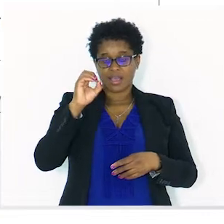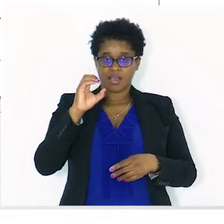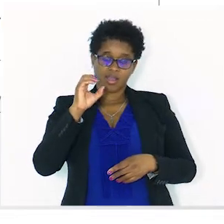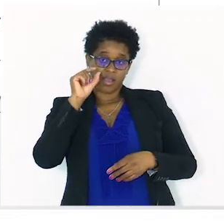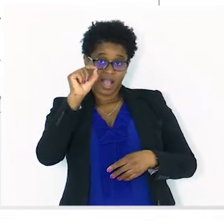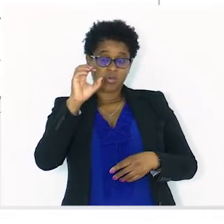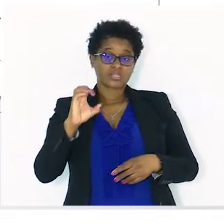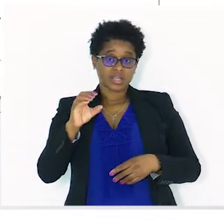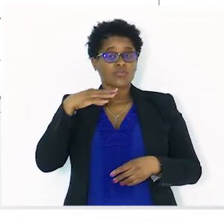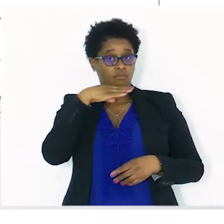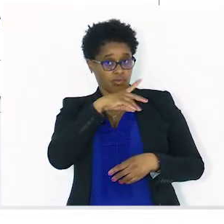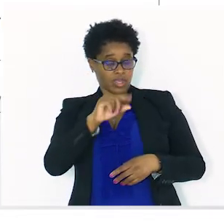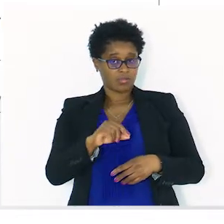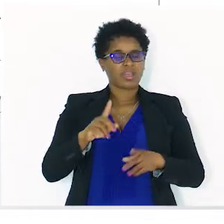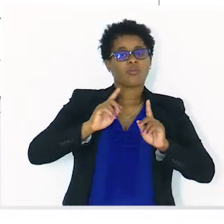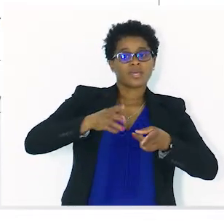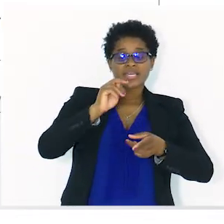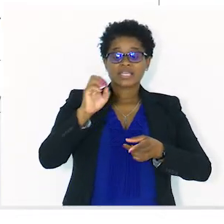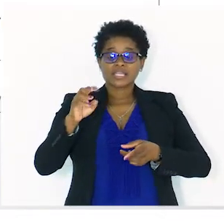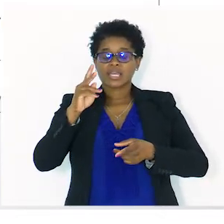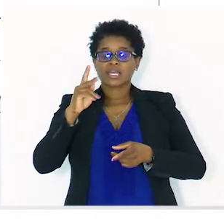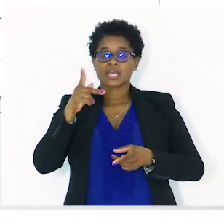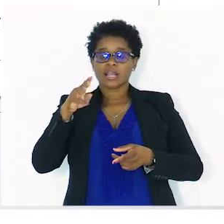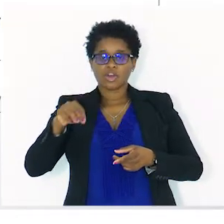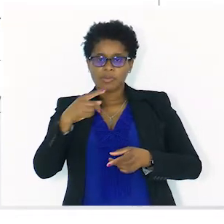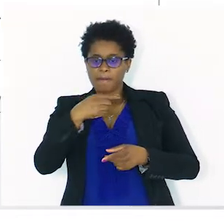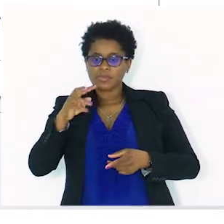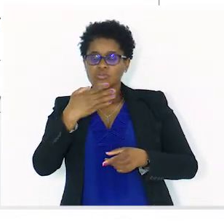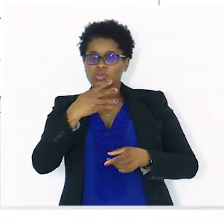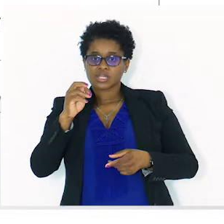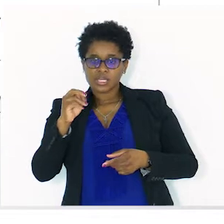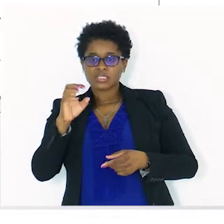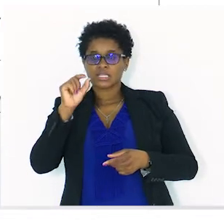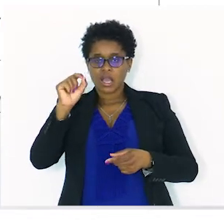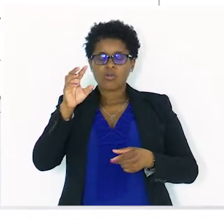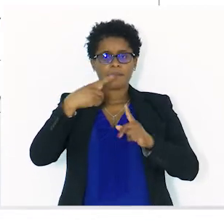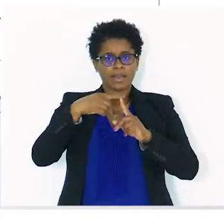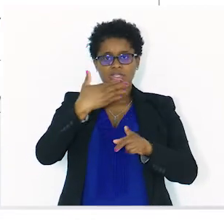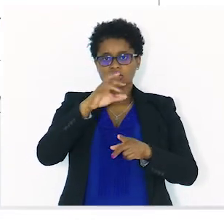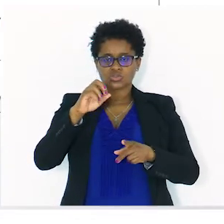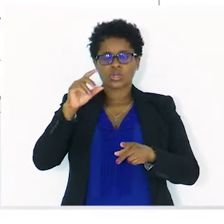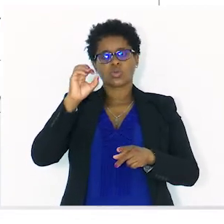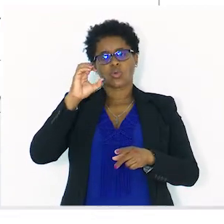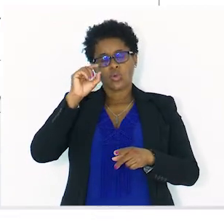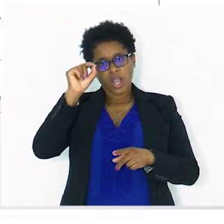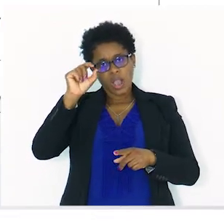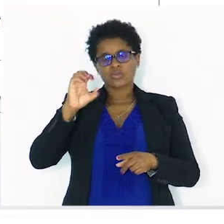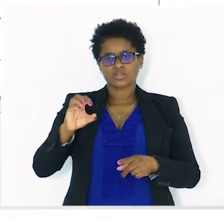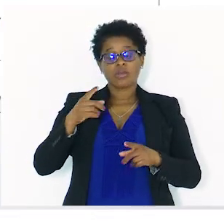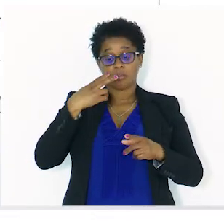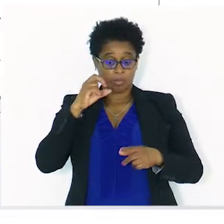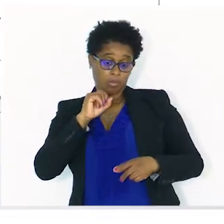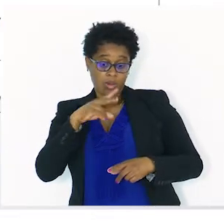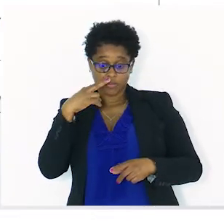dos 30 km, menos 13 graus a mais 18 graus Celsius. Podem ver que a partir dos 30